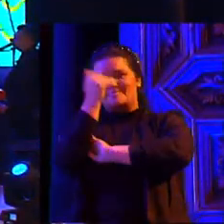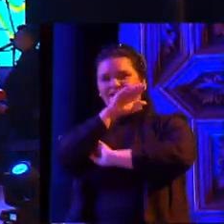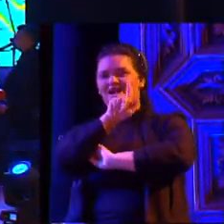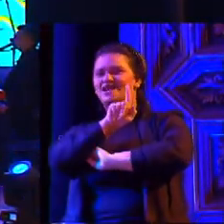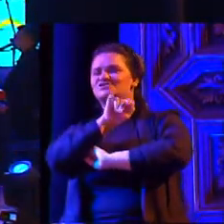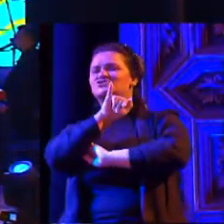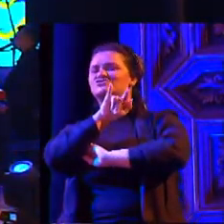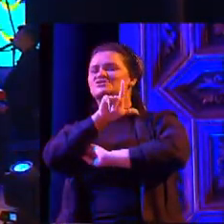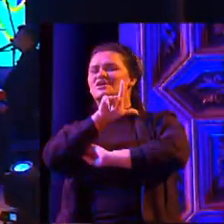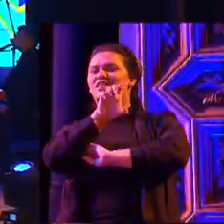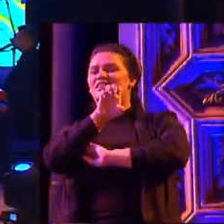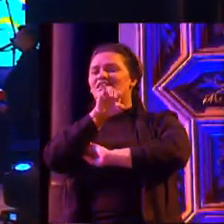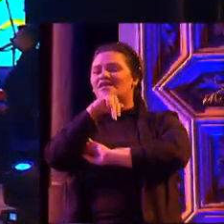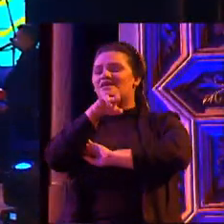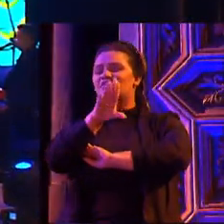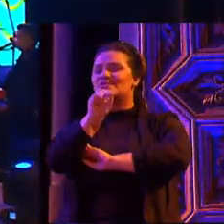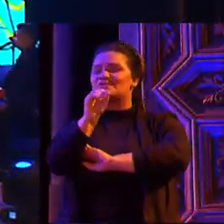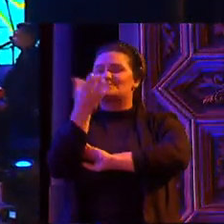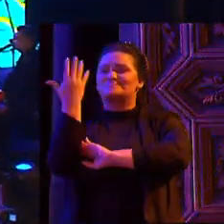Gilino.